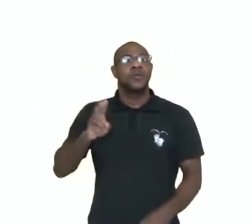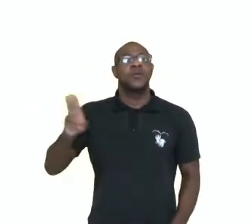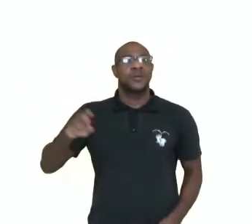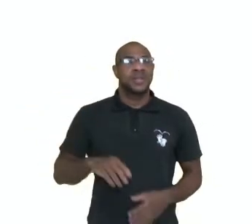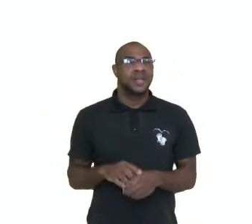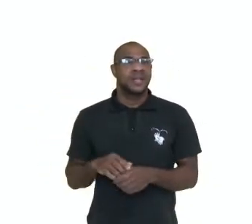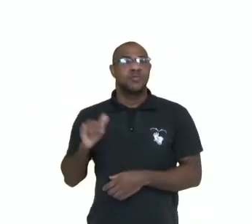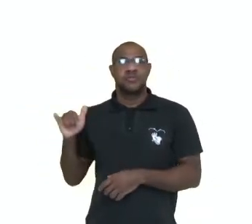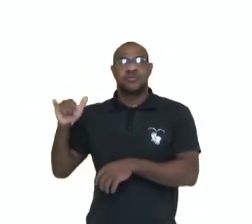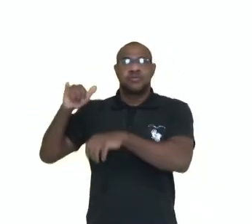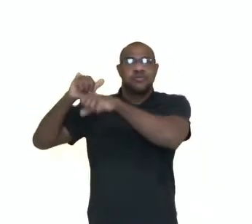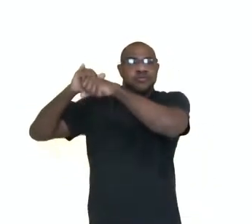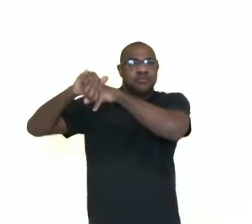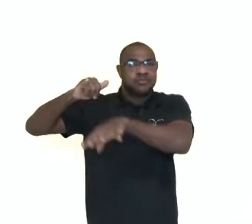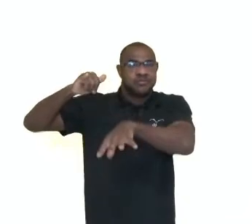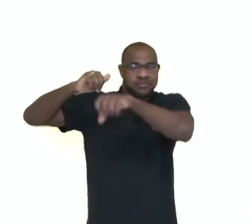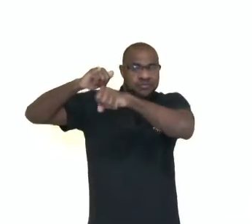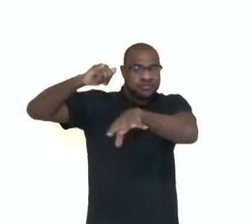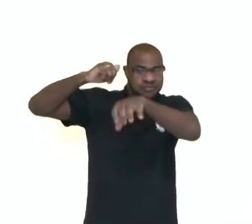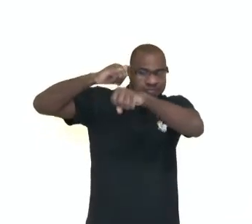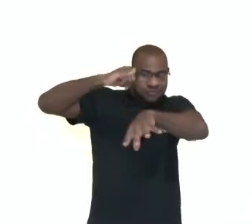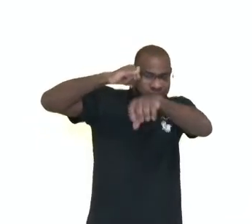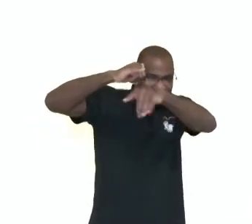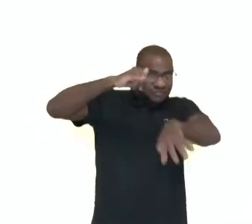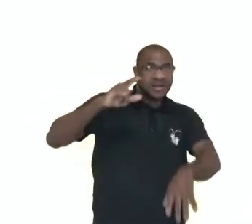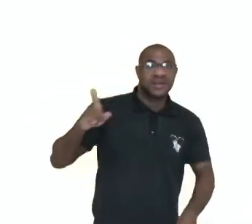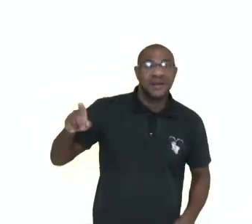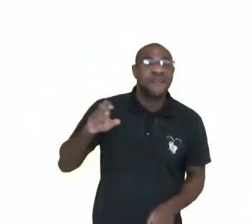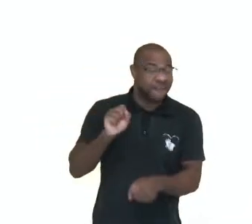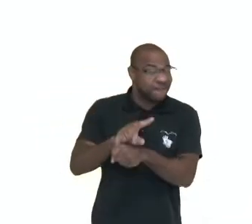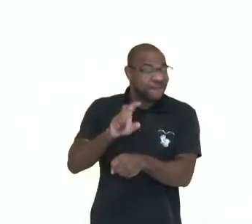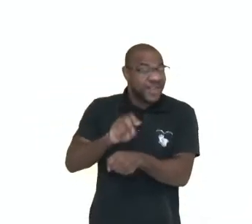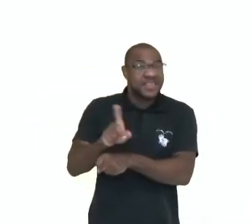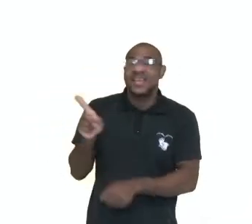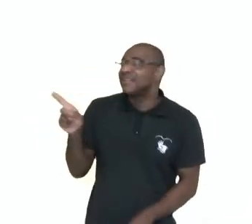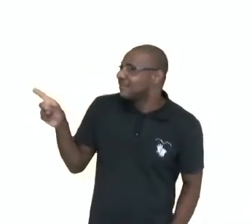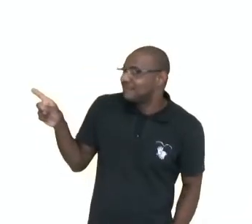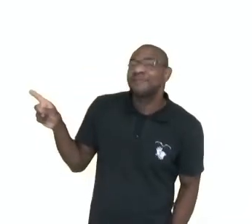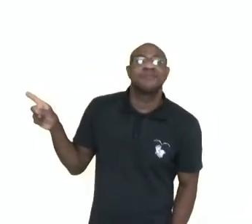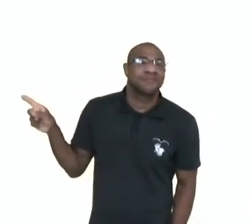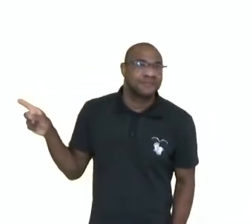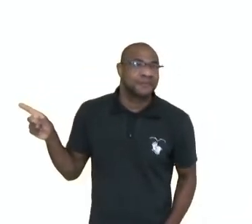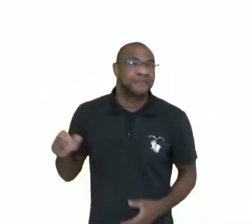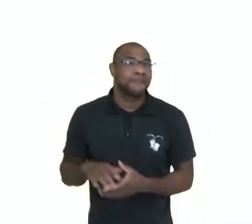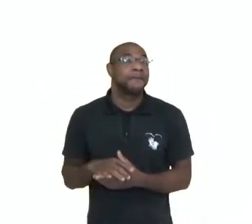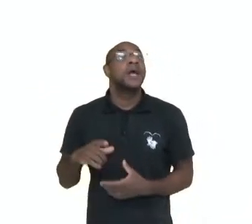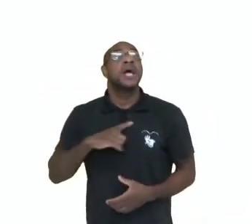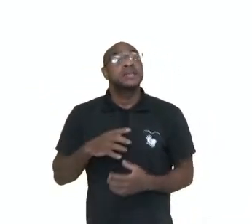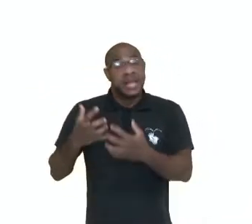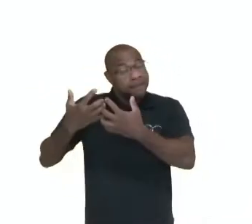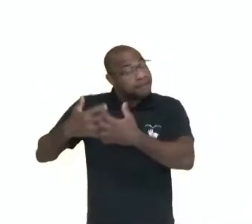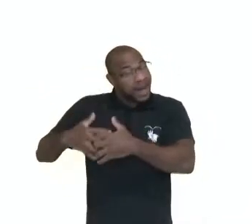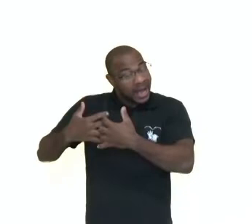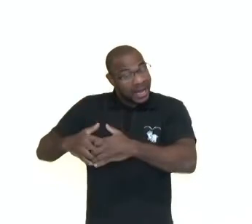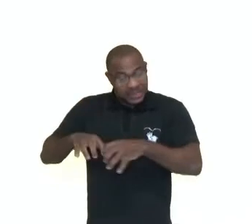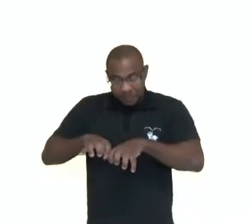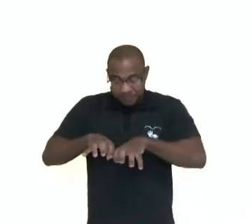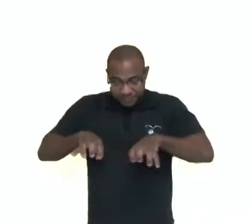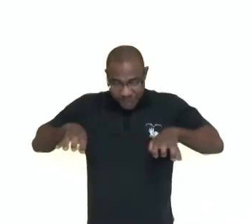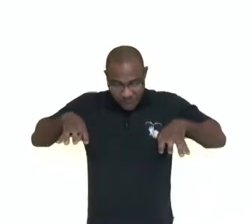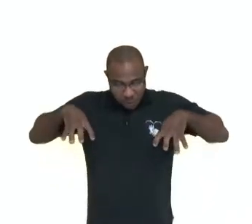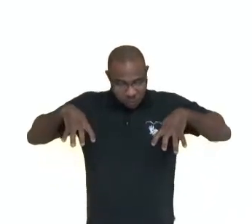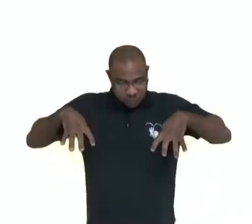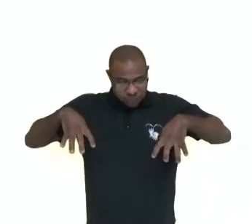mais simples. Ele vai bombeando ali, pulverizando. Tem máquinas gigantes com braços que